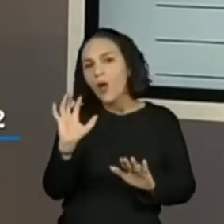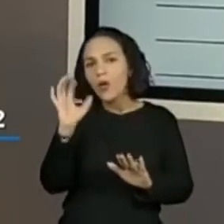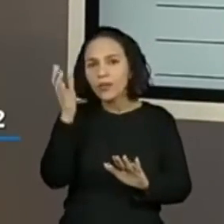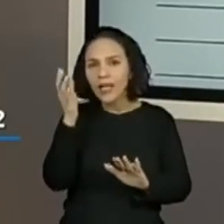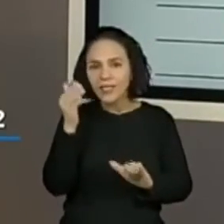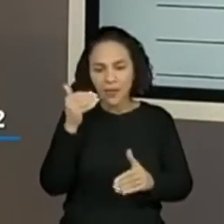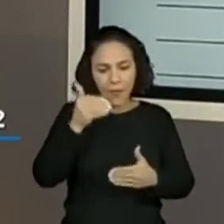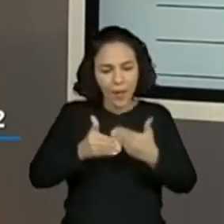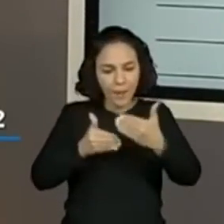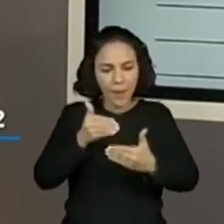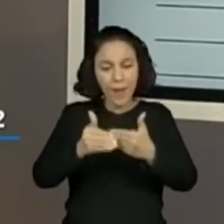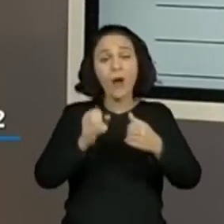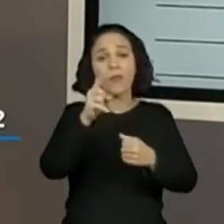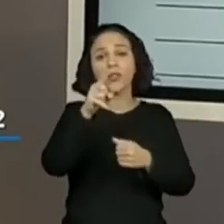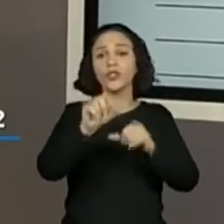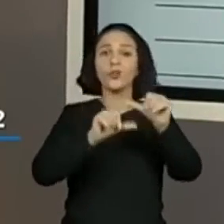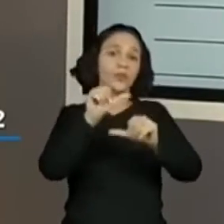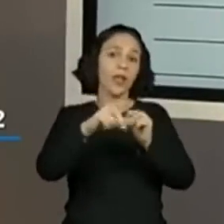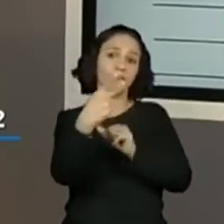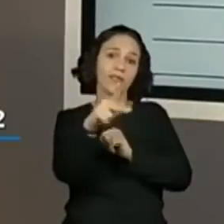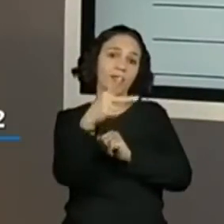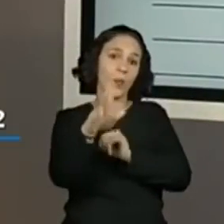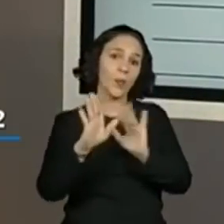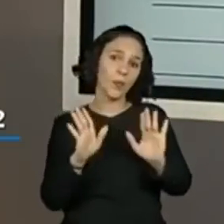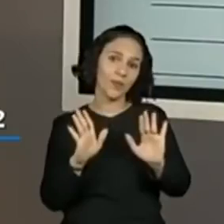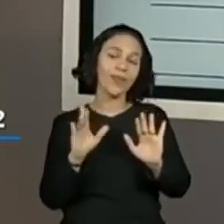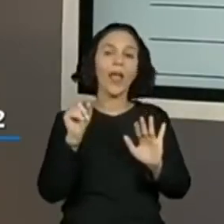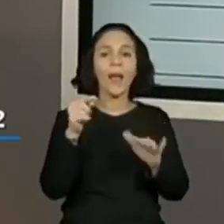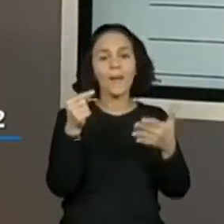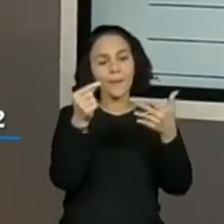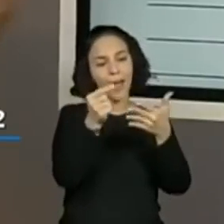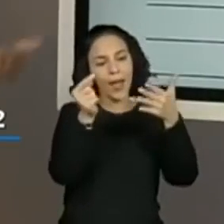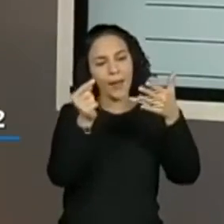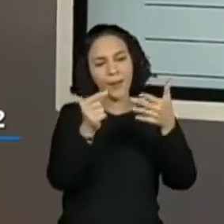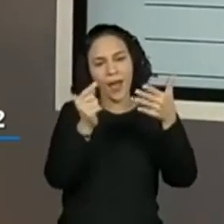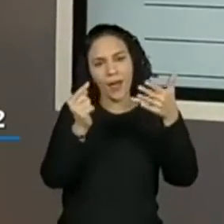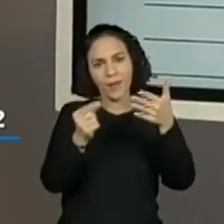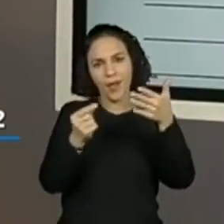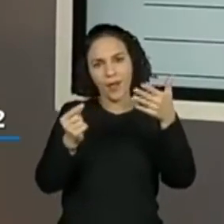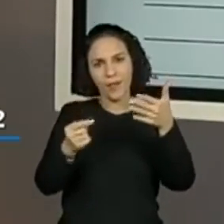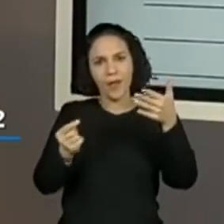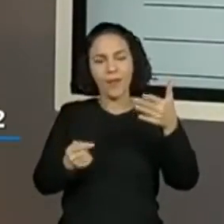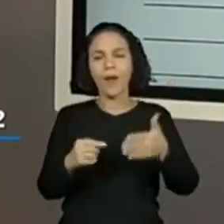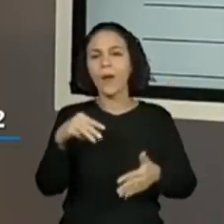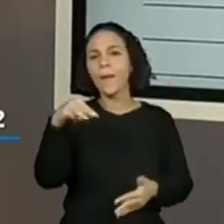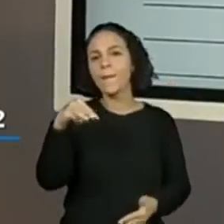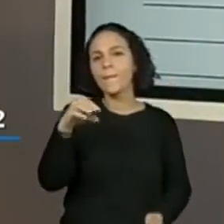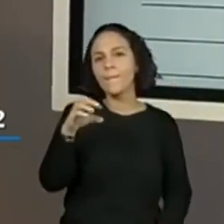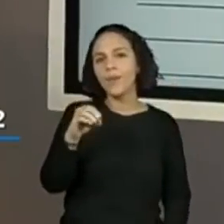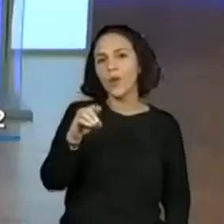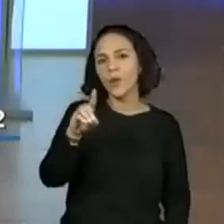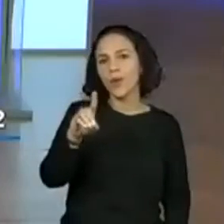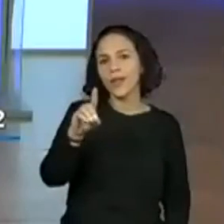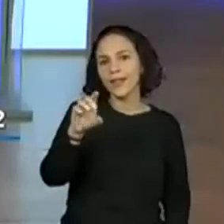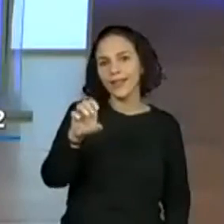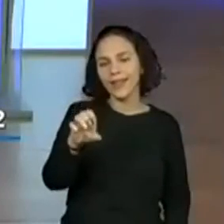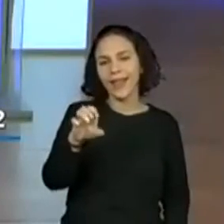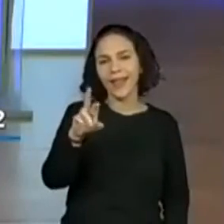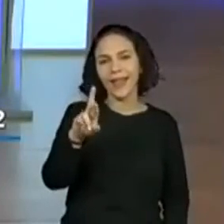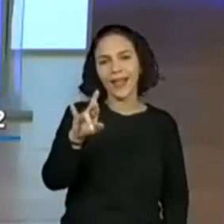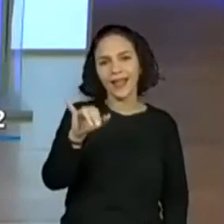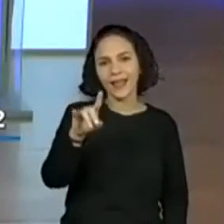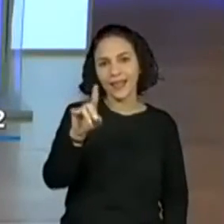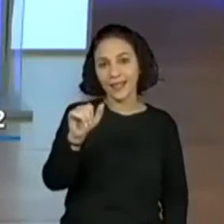escrever o seu final. Combinado? A Pro vai modelizar aqui o final da equipe aqui do Centro de Mídias, tá bom? Então,